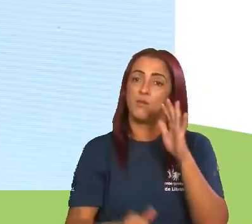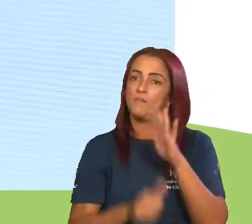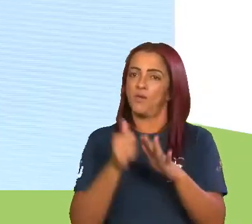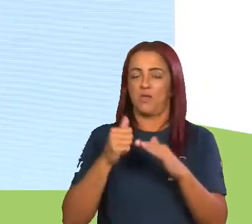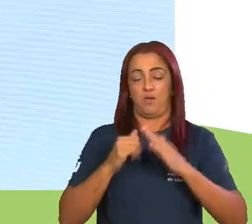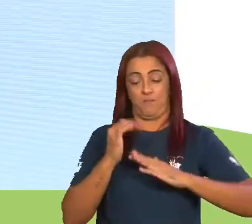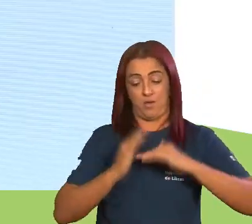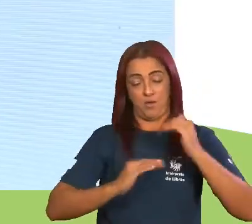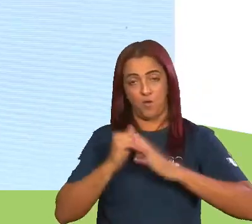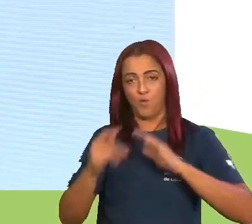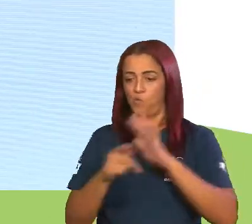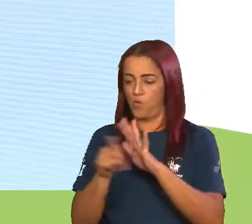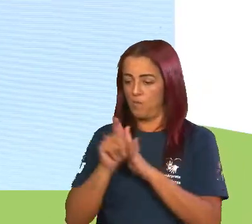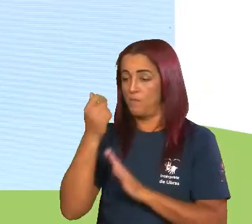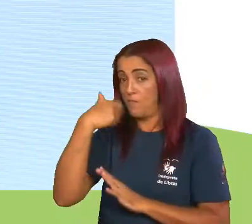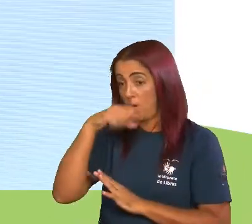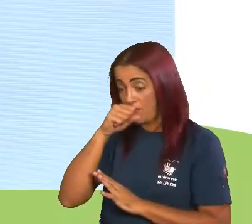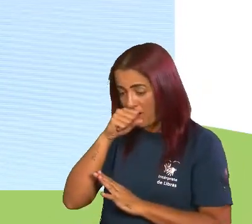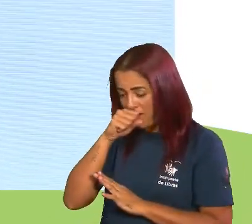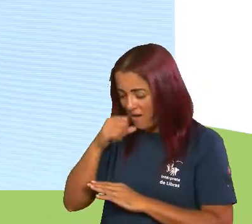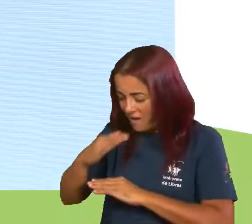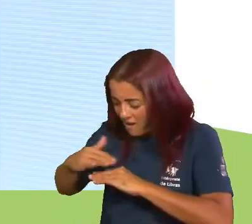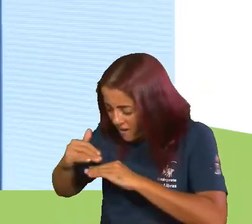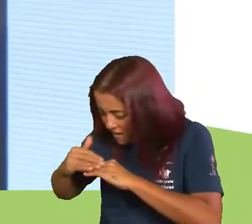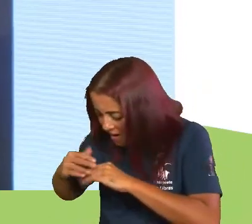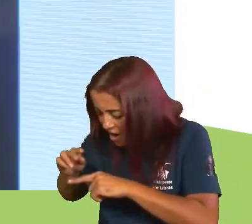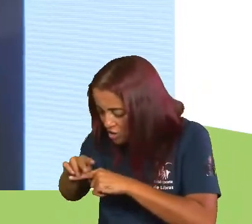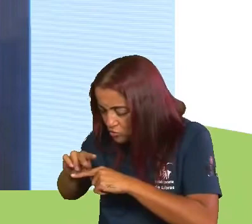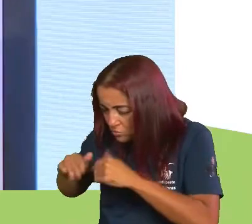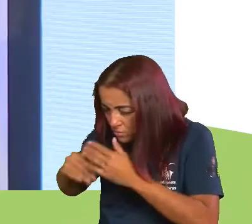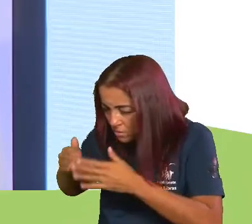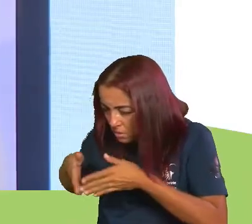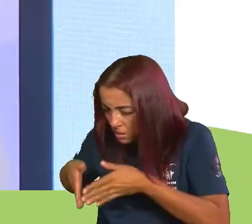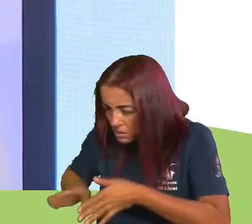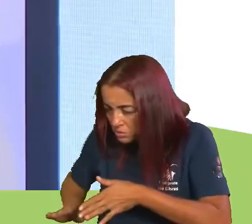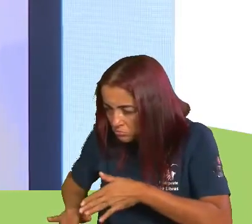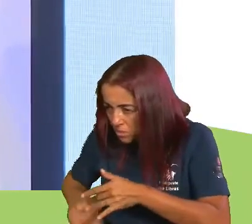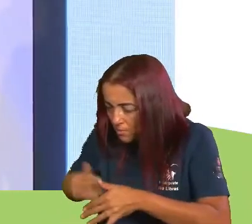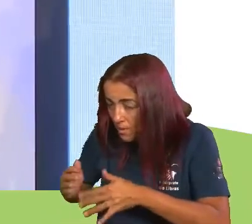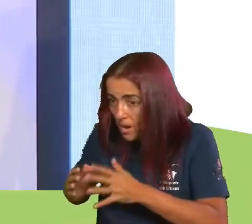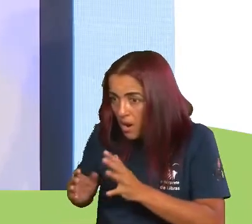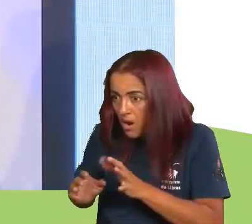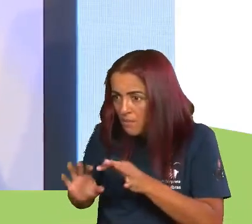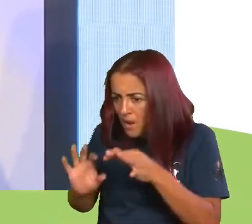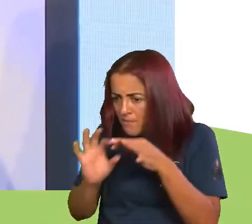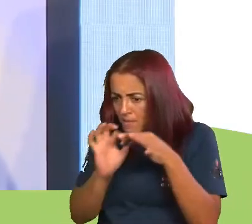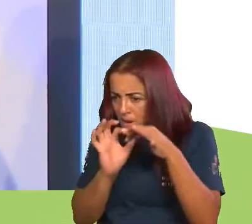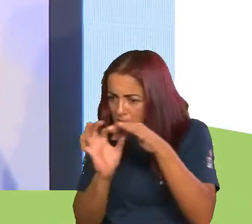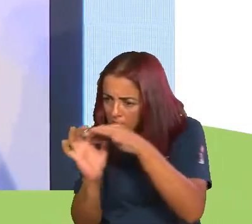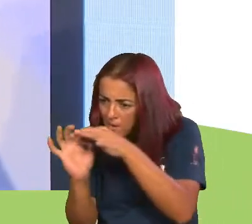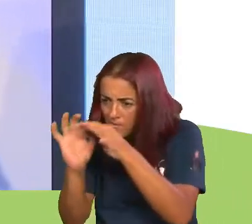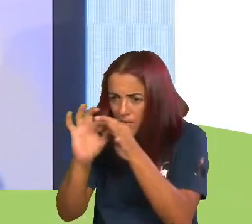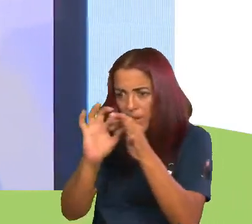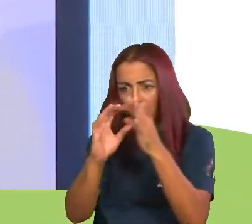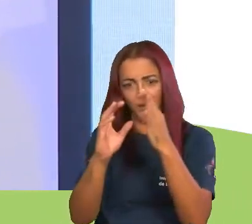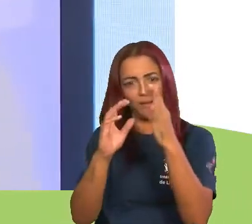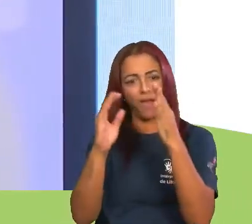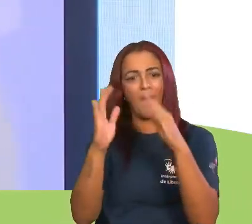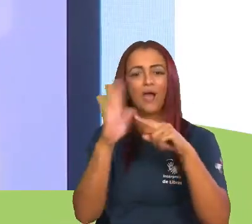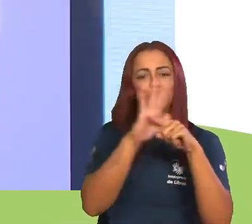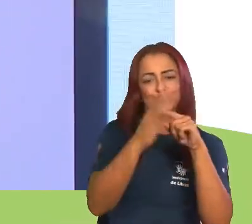mamãe no parto e faz a gente nascer, né? Um precisa do outro o tempo inteiro. E é